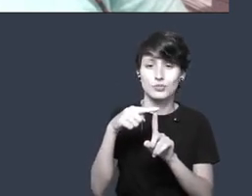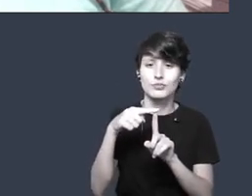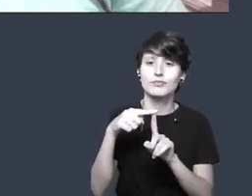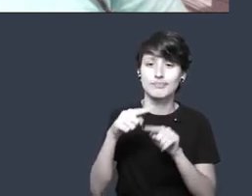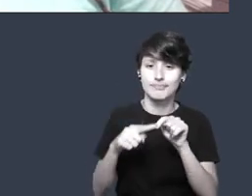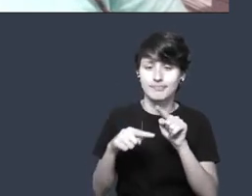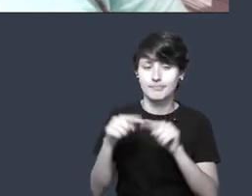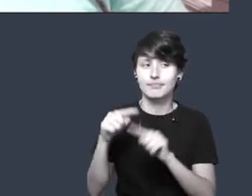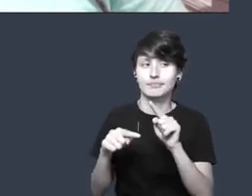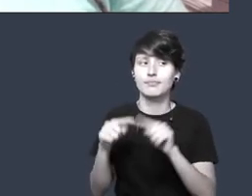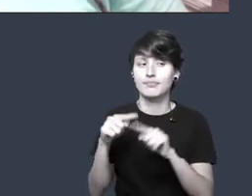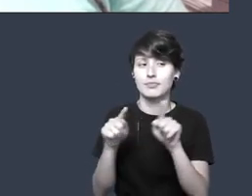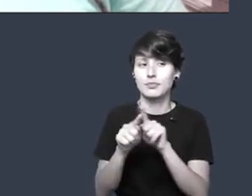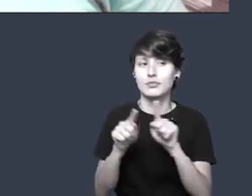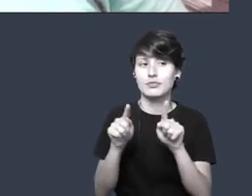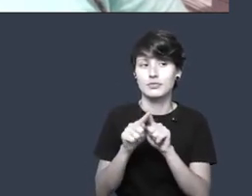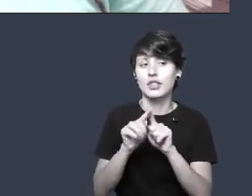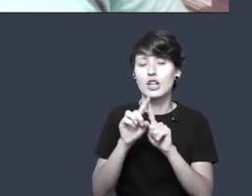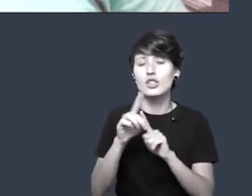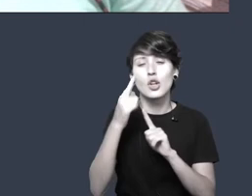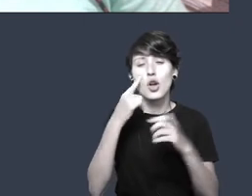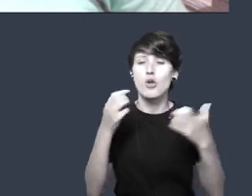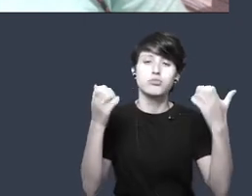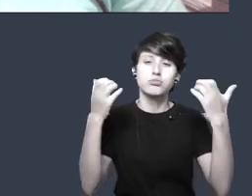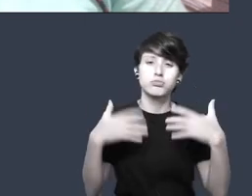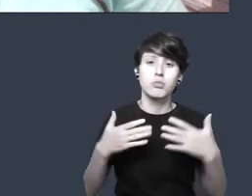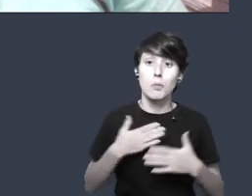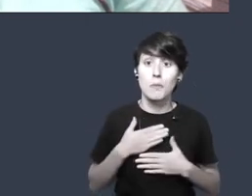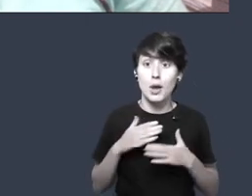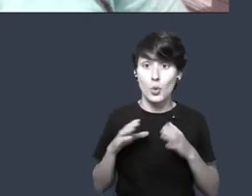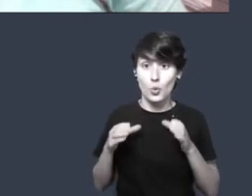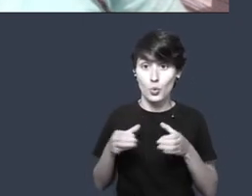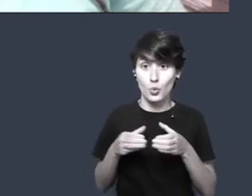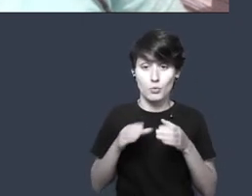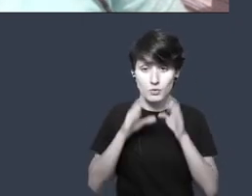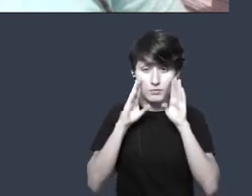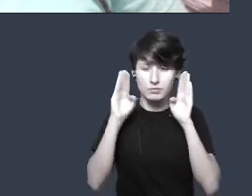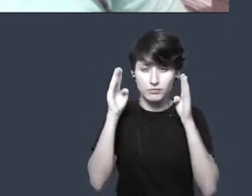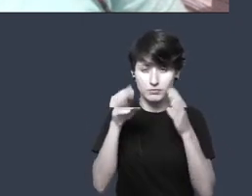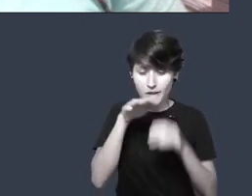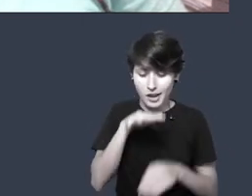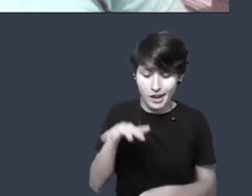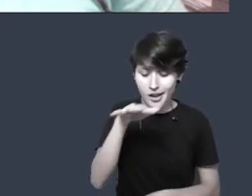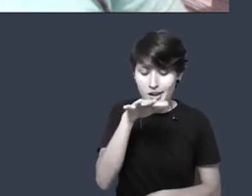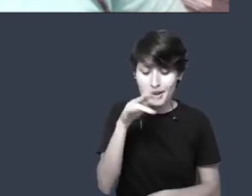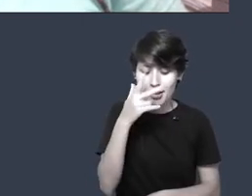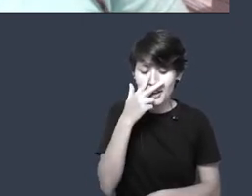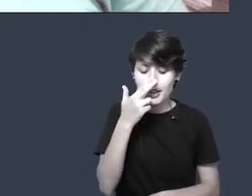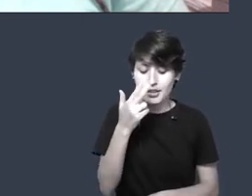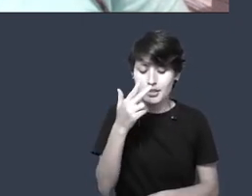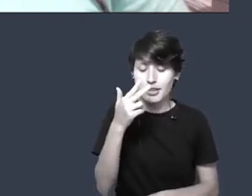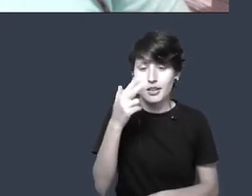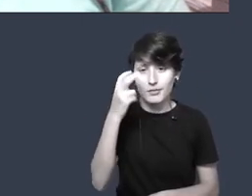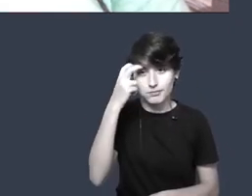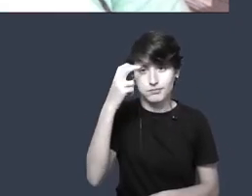ferramenta. Então, só para falar um pouquinho, o meu grupo, a gente está focado mais na área de inteligência artificial e dados,